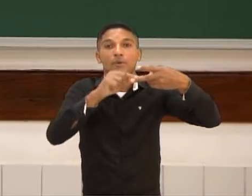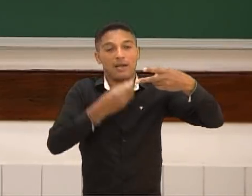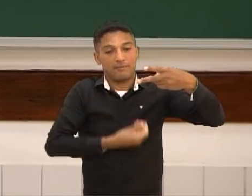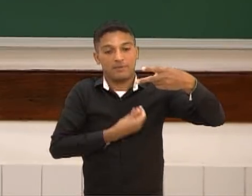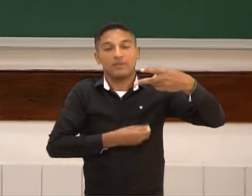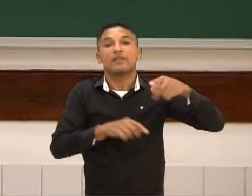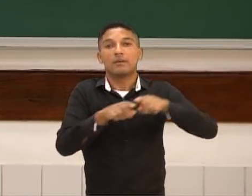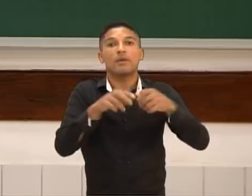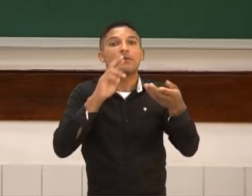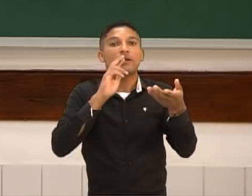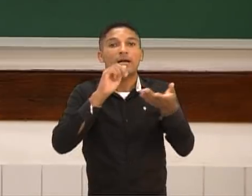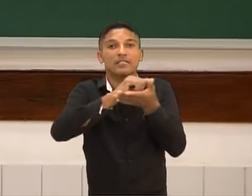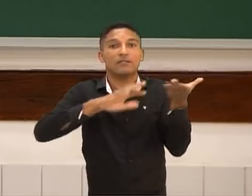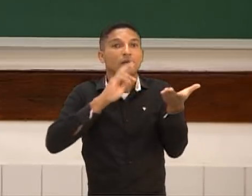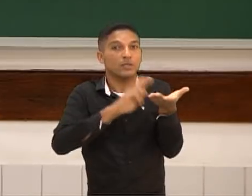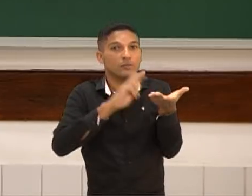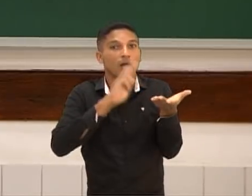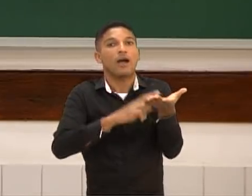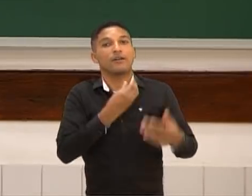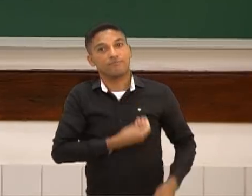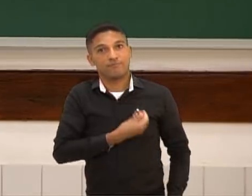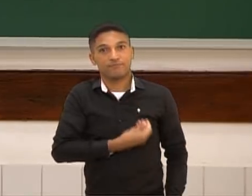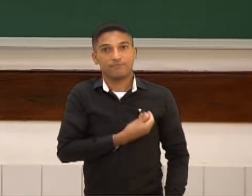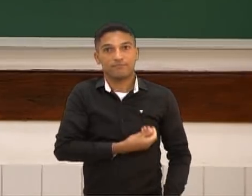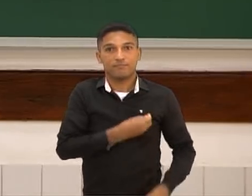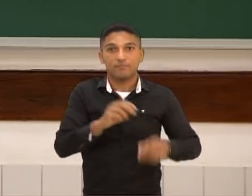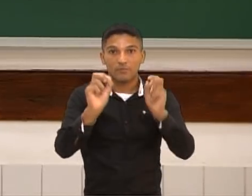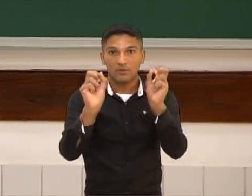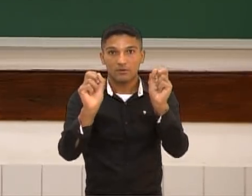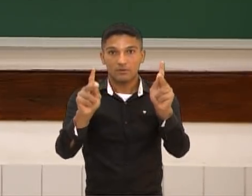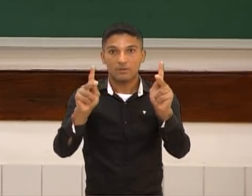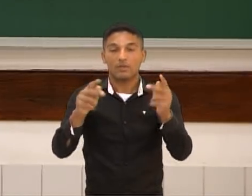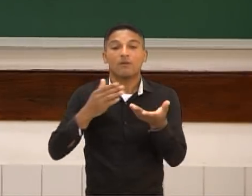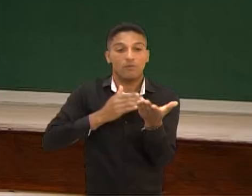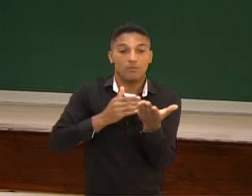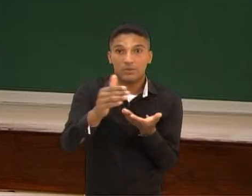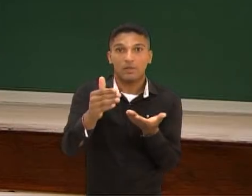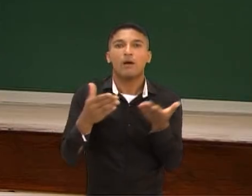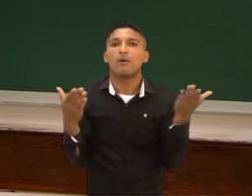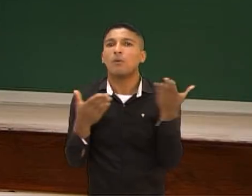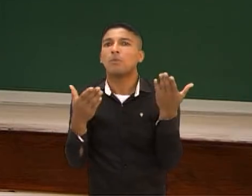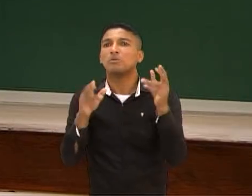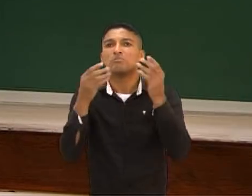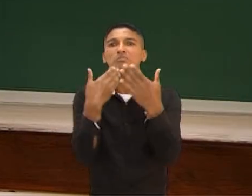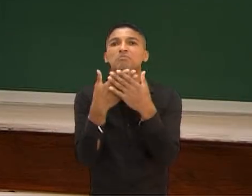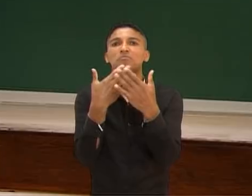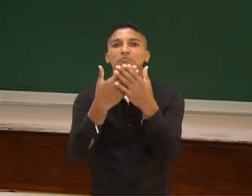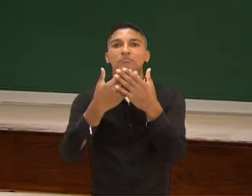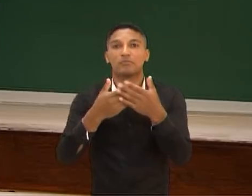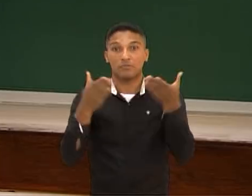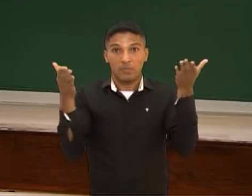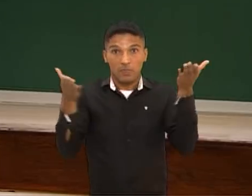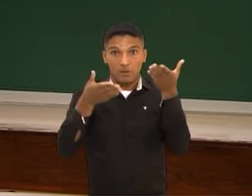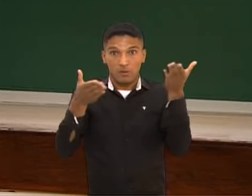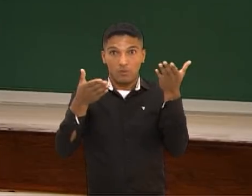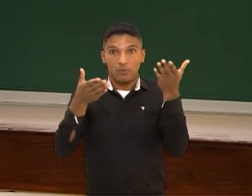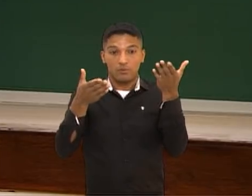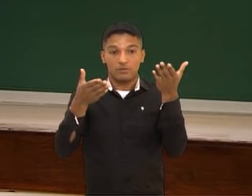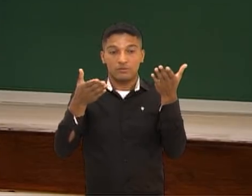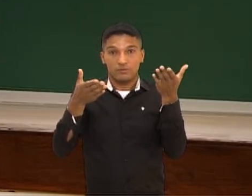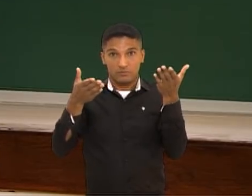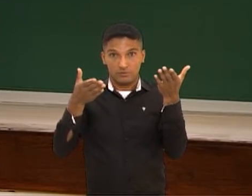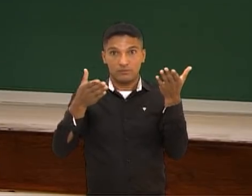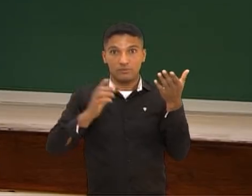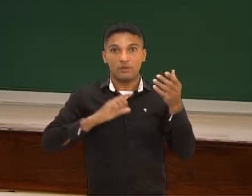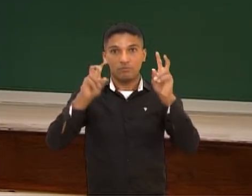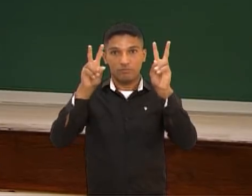presença de vocês na aula, ok? Então vamos começar, vamos ver o que temos para hoje. Hoje a gente vai discutir um assunto